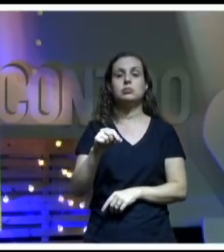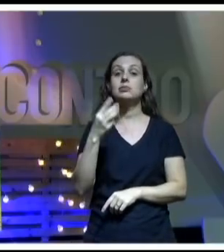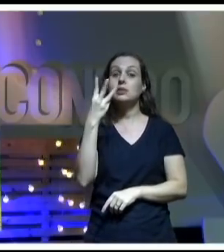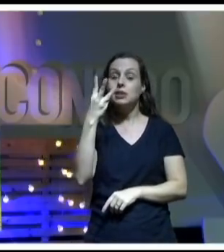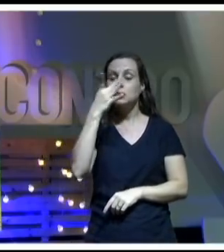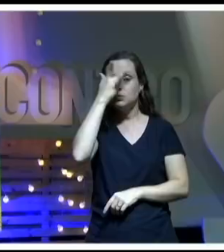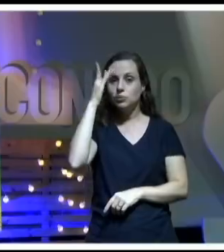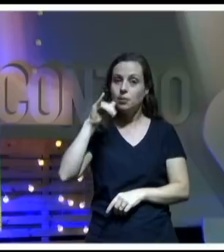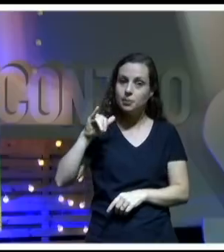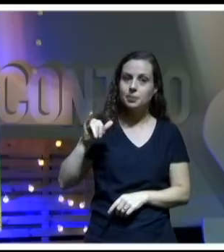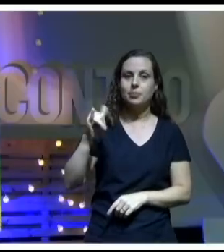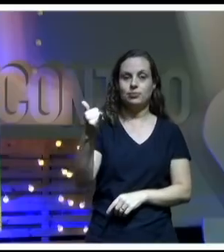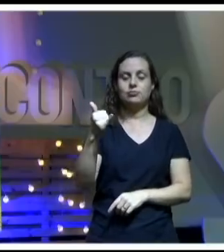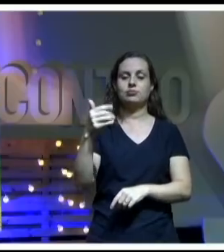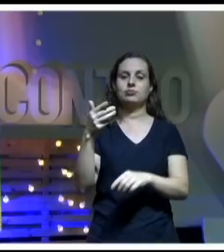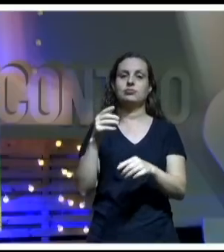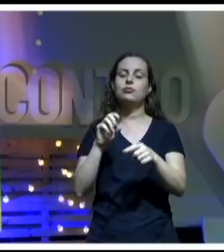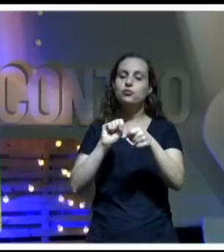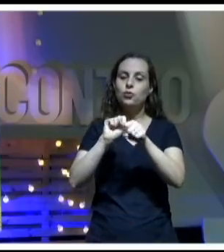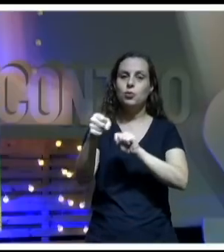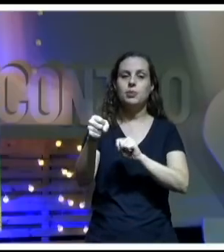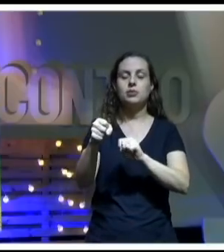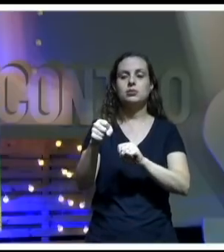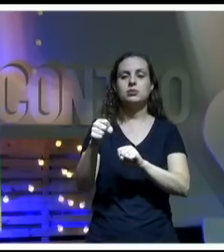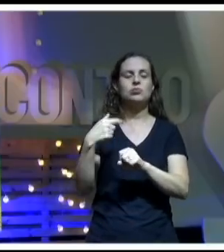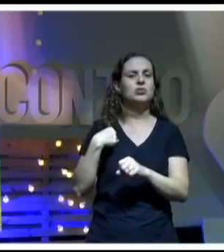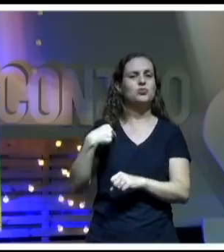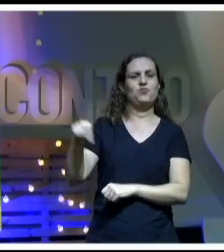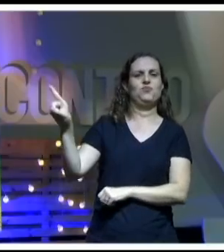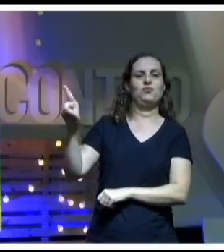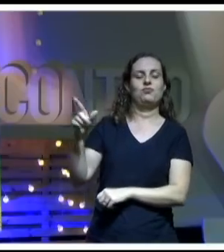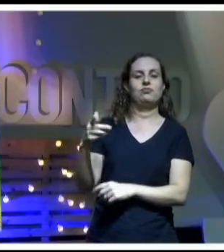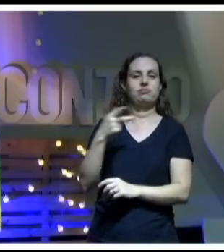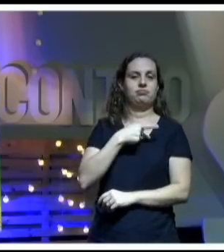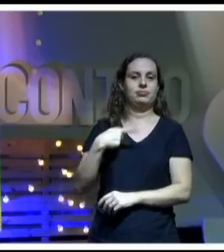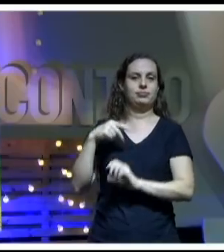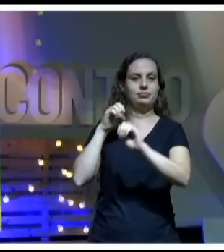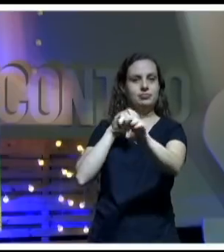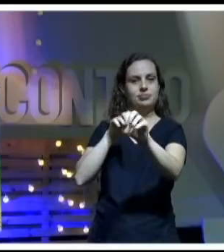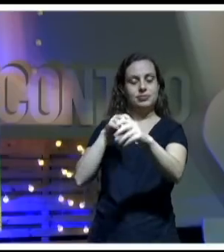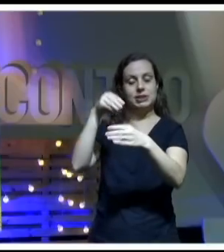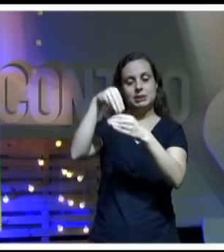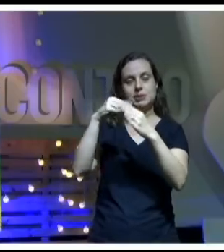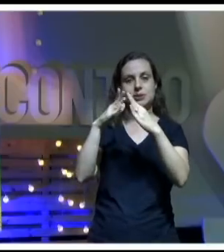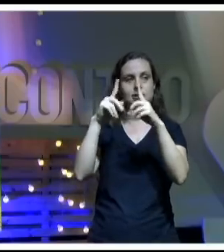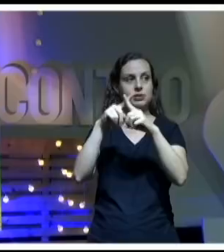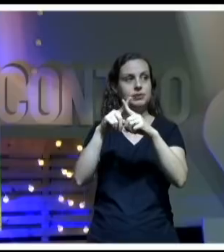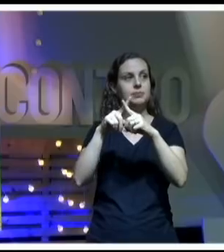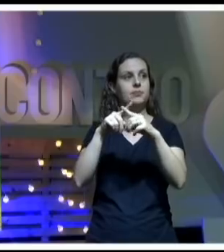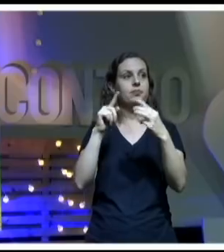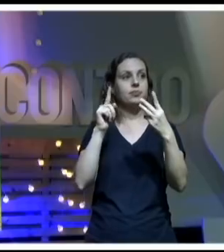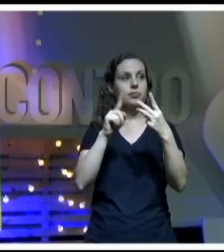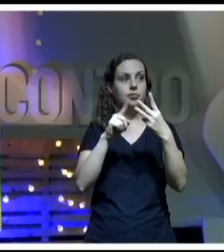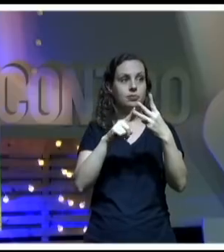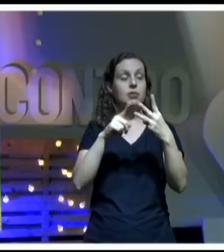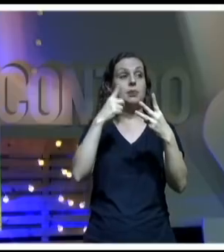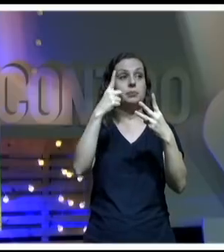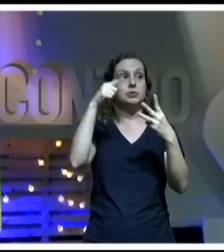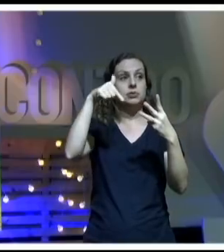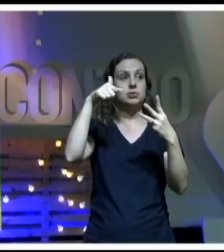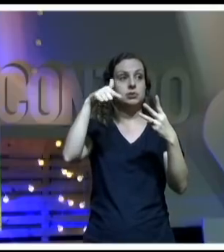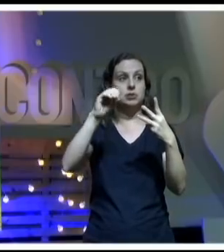aproveitamento para formava mas o hipocampo entre 1771 1830 anos apenas era um em cada